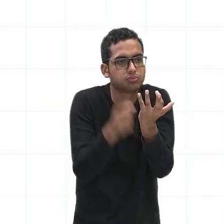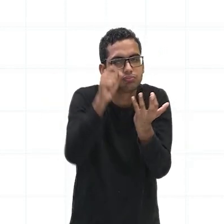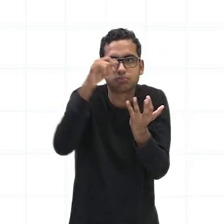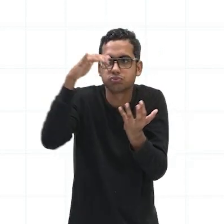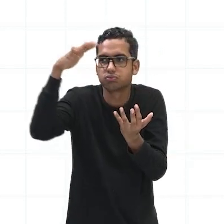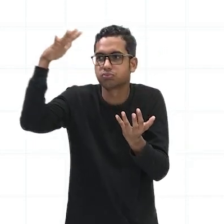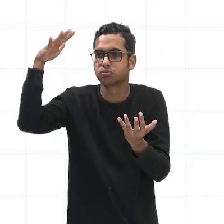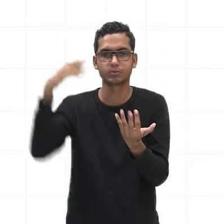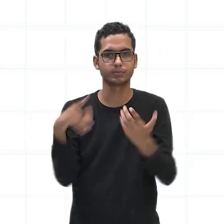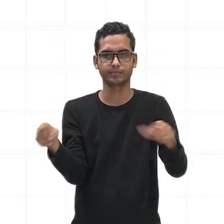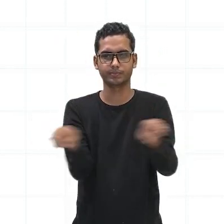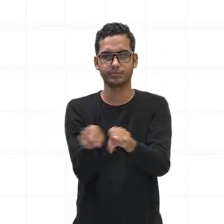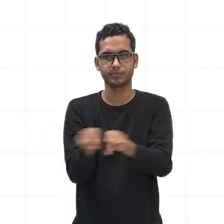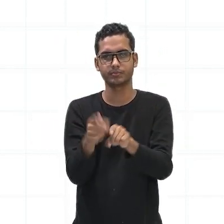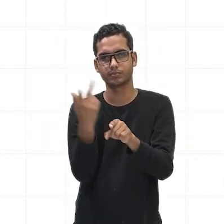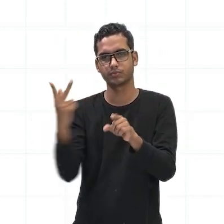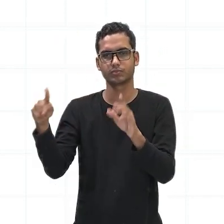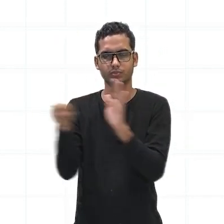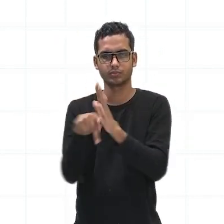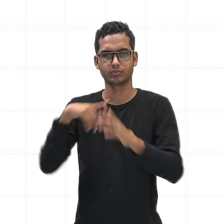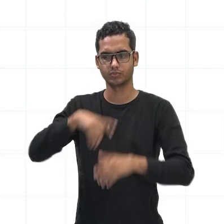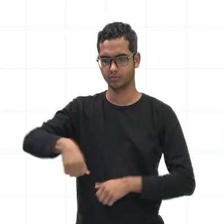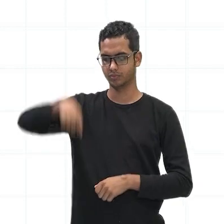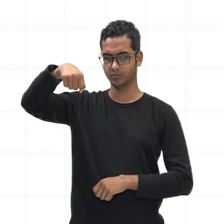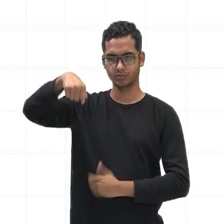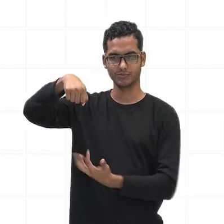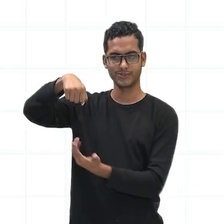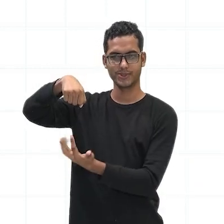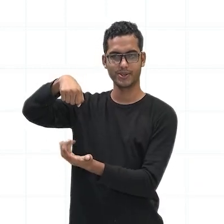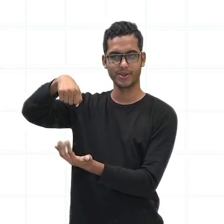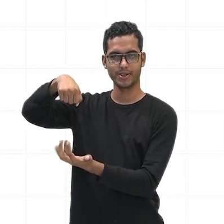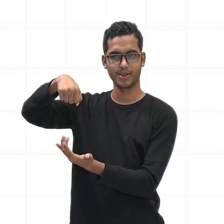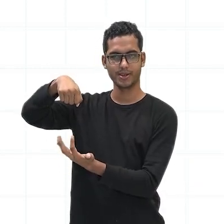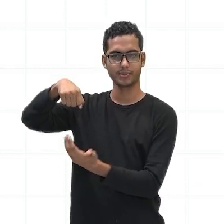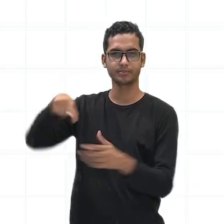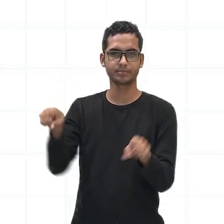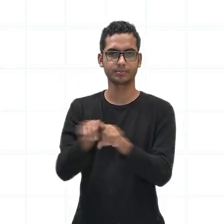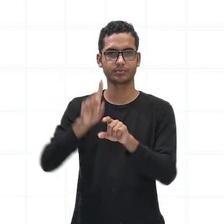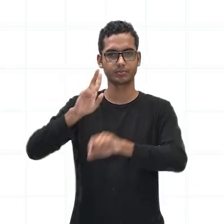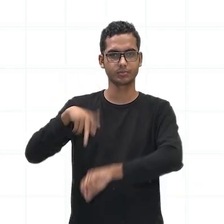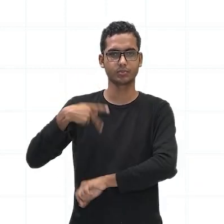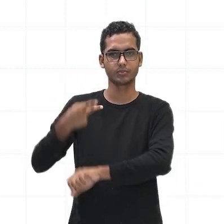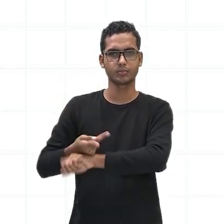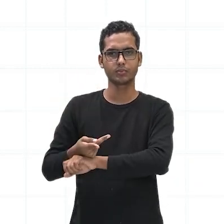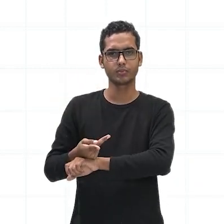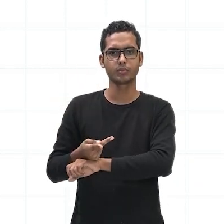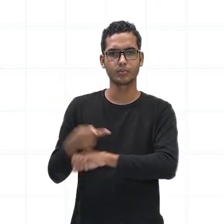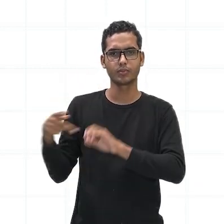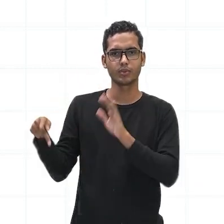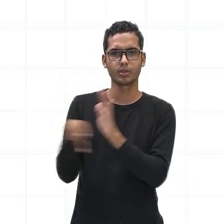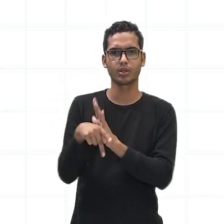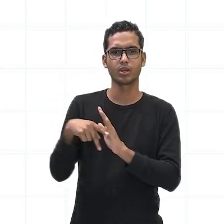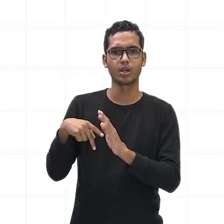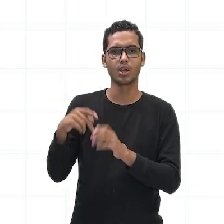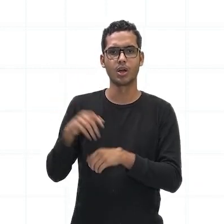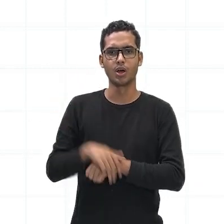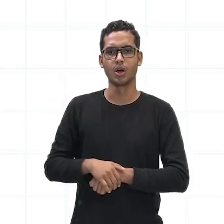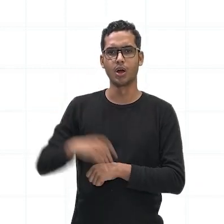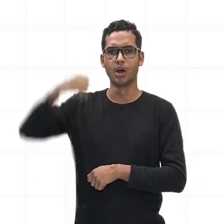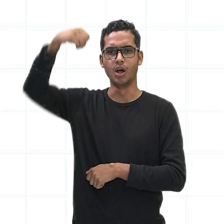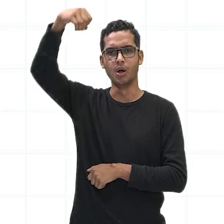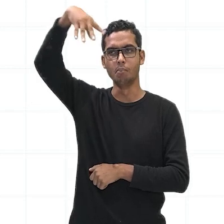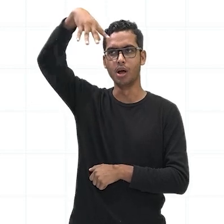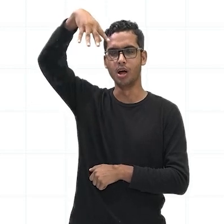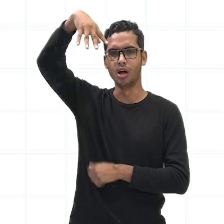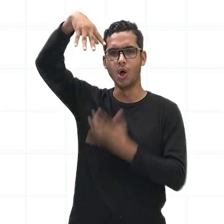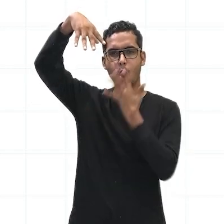a lâmpada de querosene. Depois, a lâmpada incandescente, essa com uma cor mais amarelada. Depois, né, com o